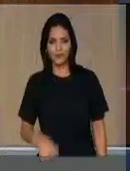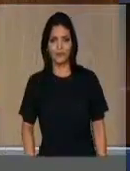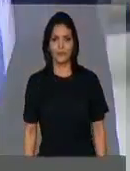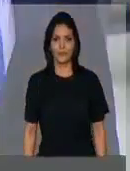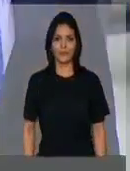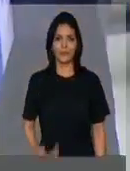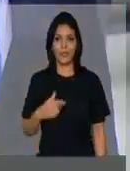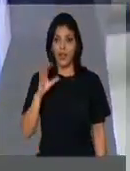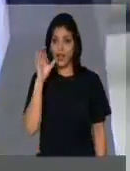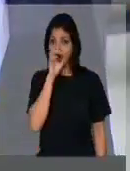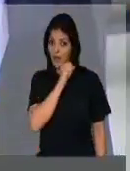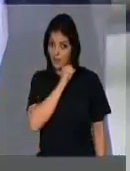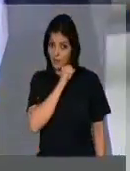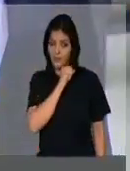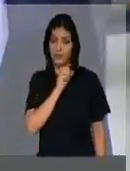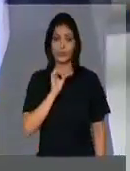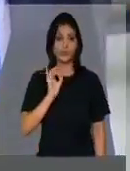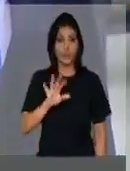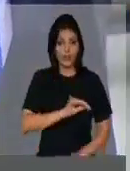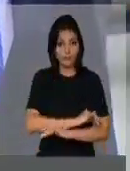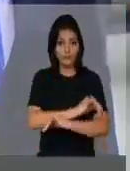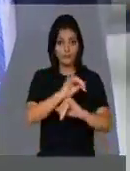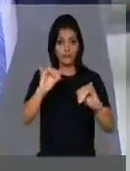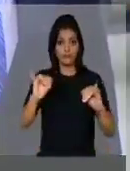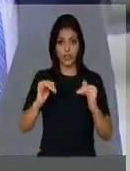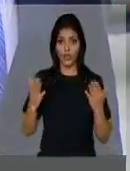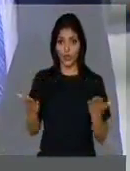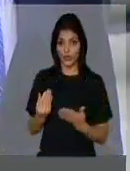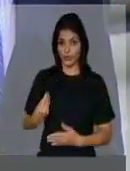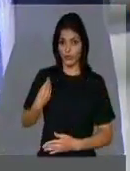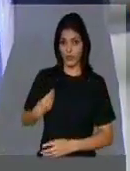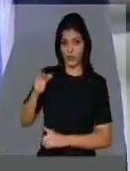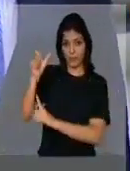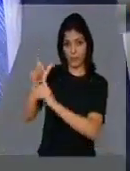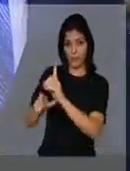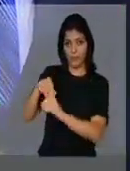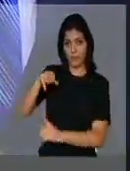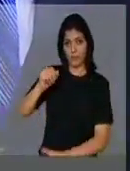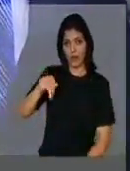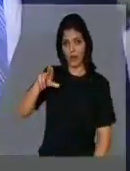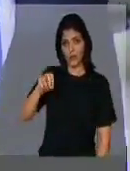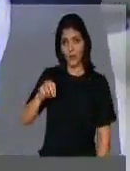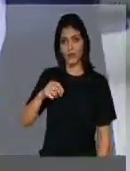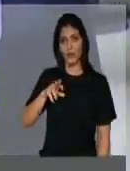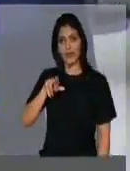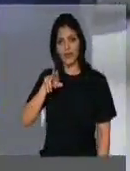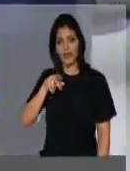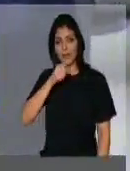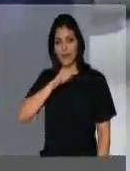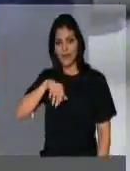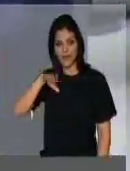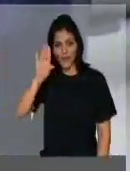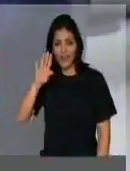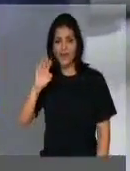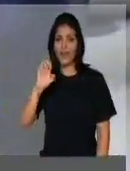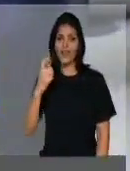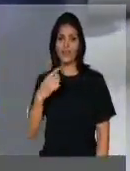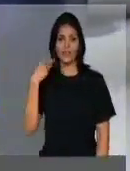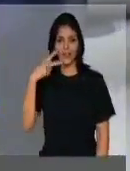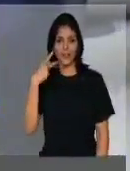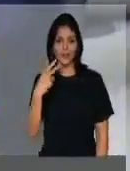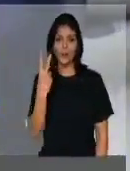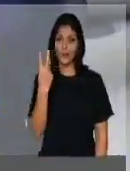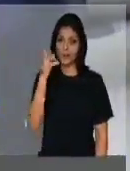serei breve, como sempre. É só para registrar aqui hoje a presença do Mano, o irmão mais velho, ex-vereador por 2 mandatos em Porto